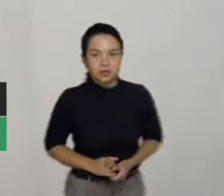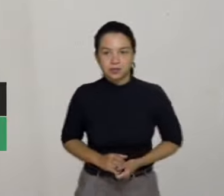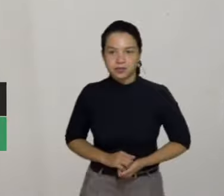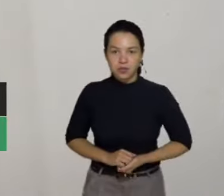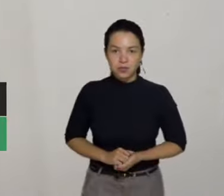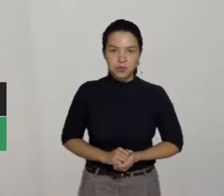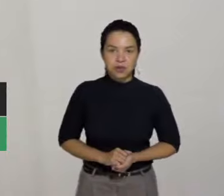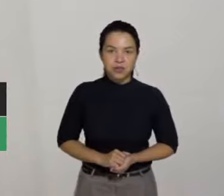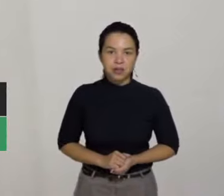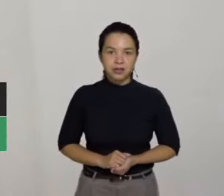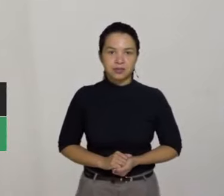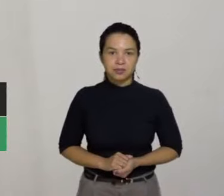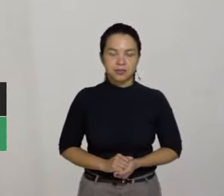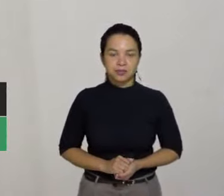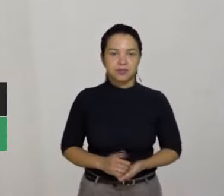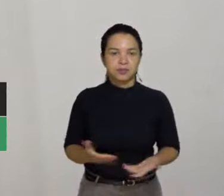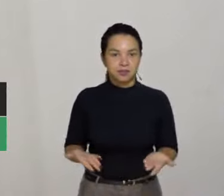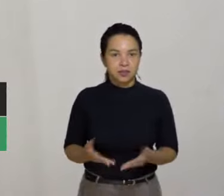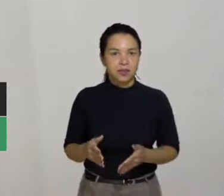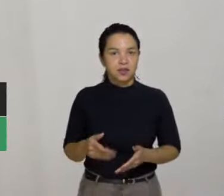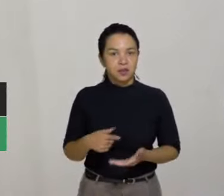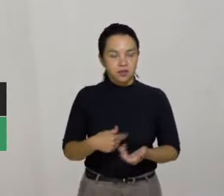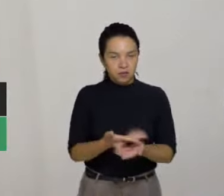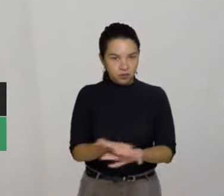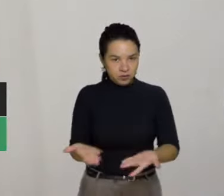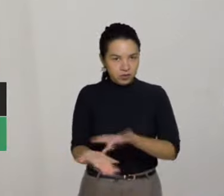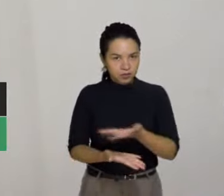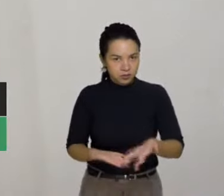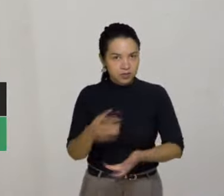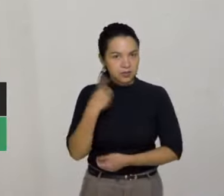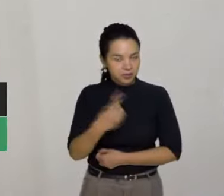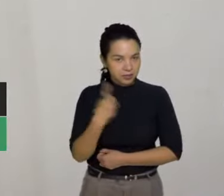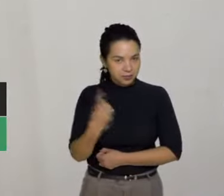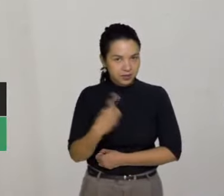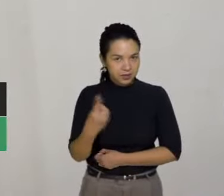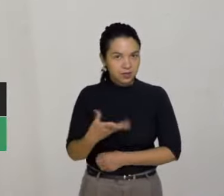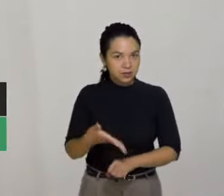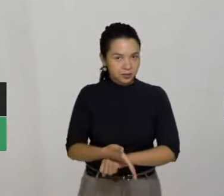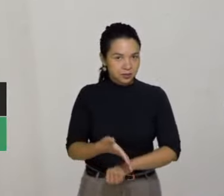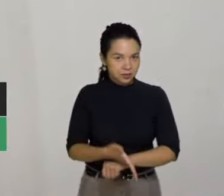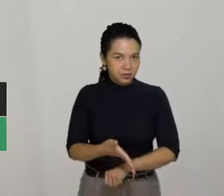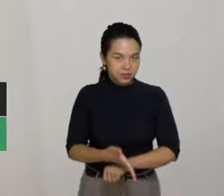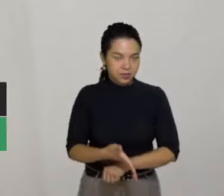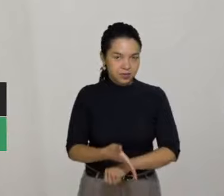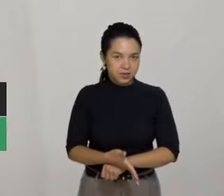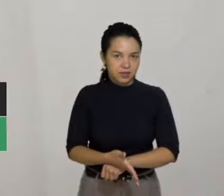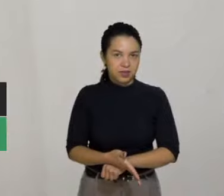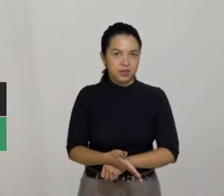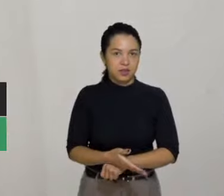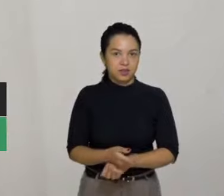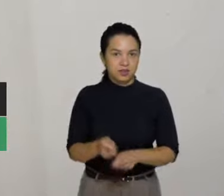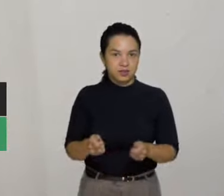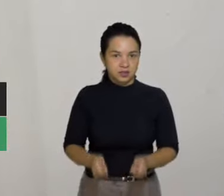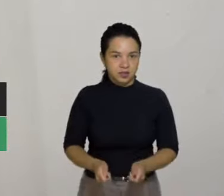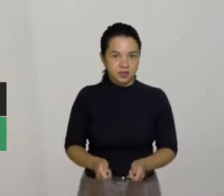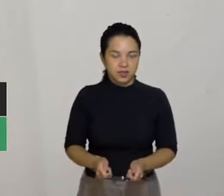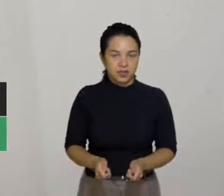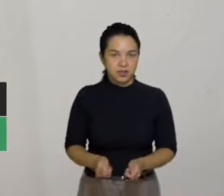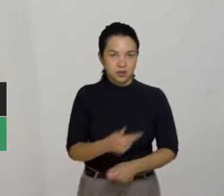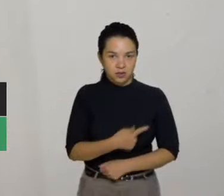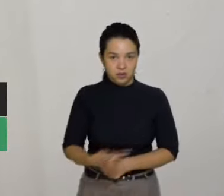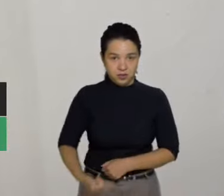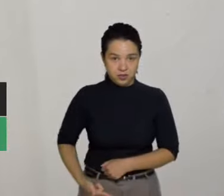aqui também para dividir isso com os colegas deputados e que a gente atue nisso de forma enérgica para que o governo do Estado